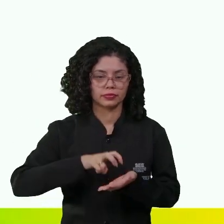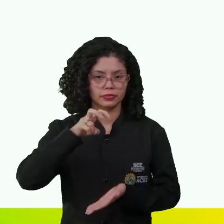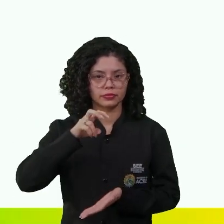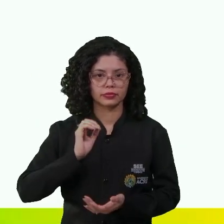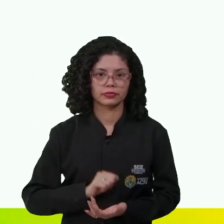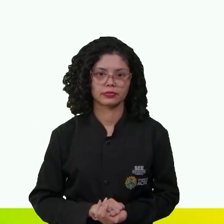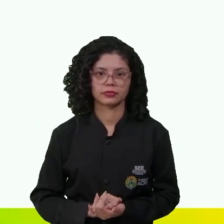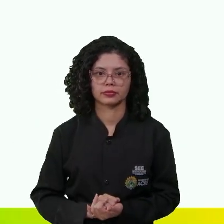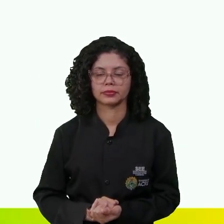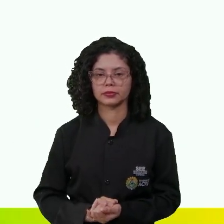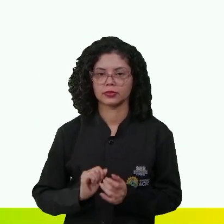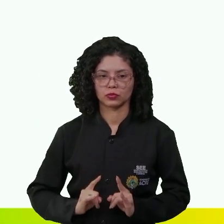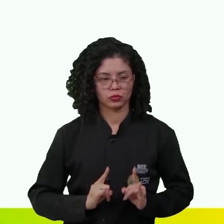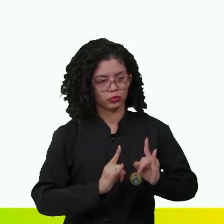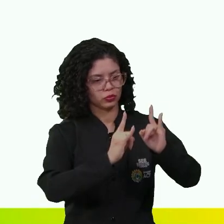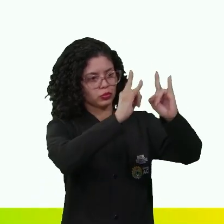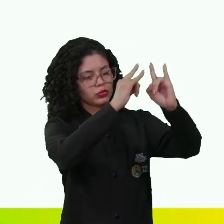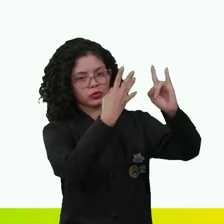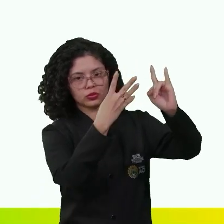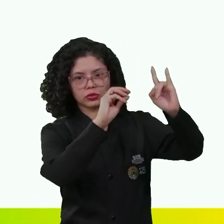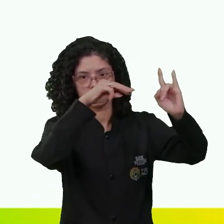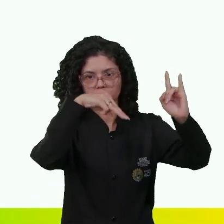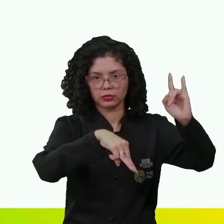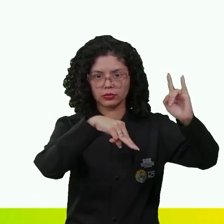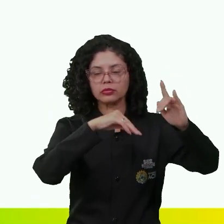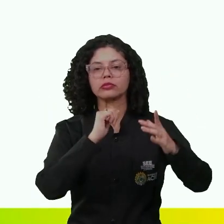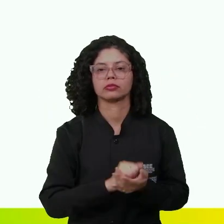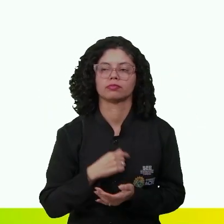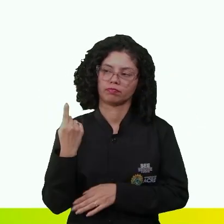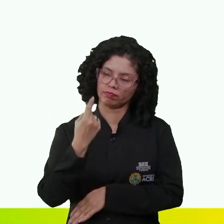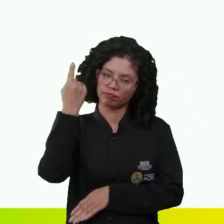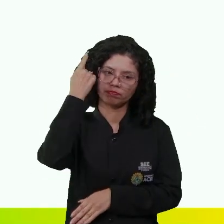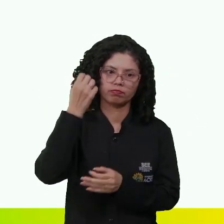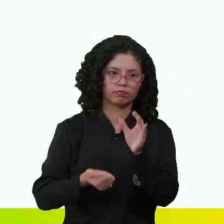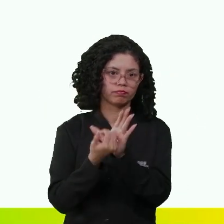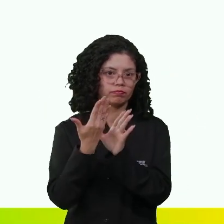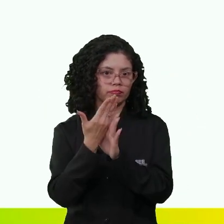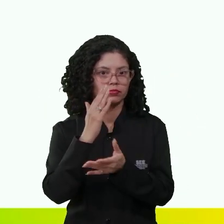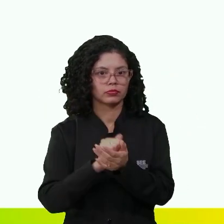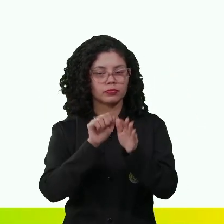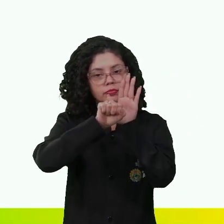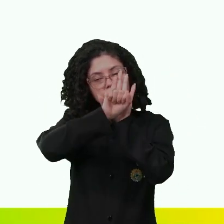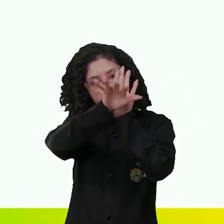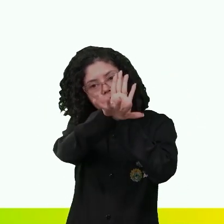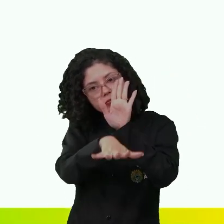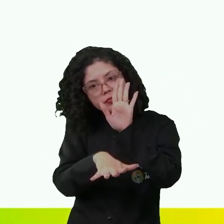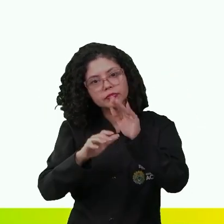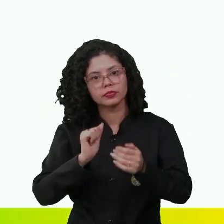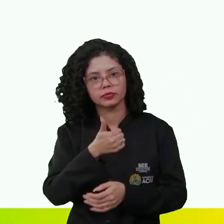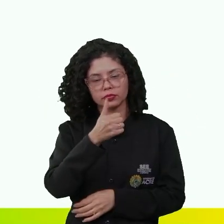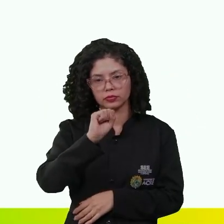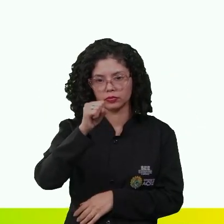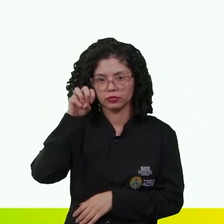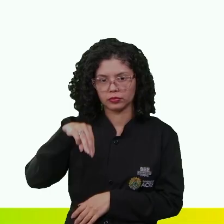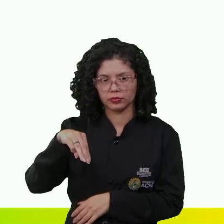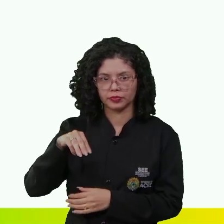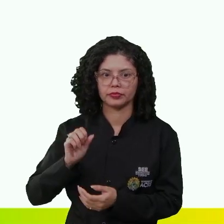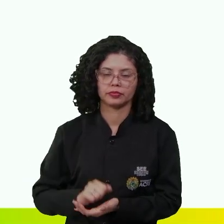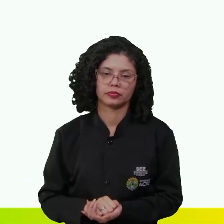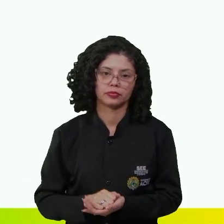da manhã, um edifício de 40 metros de altura produz uma sombra de 18